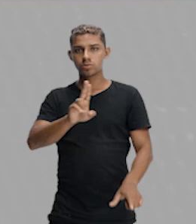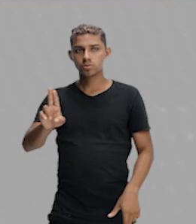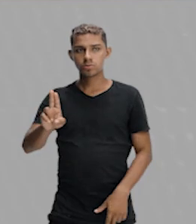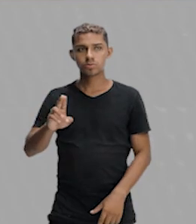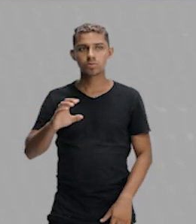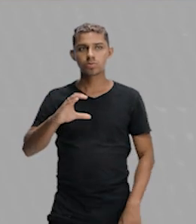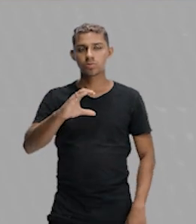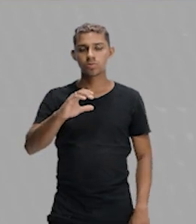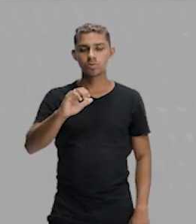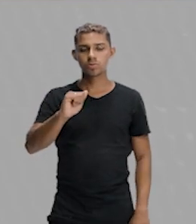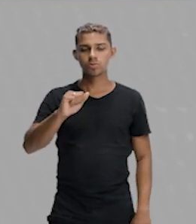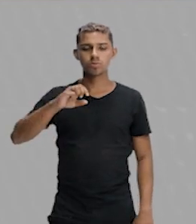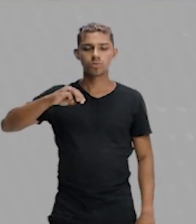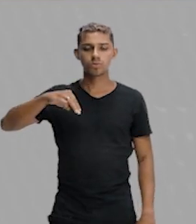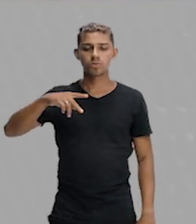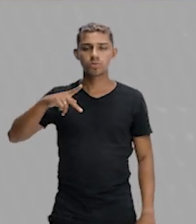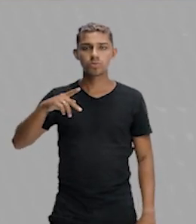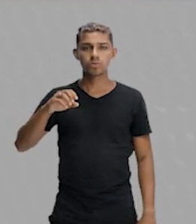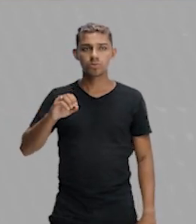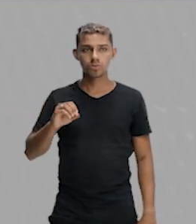elétrico